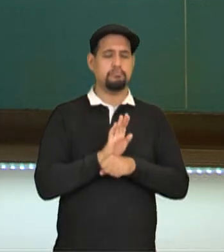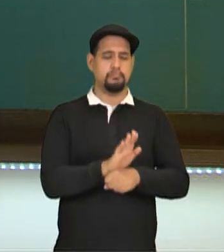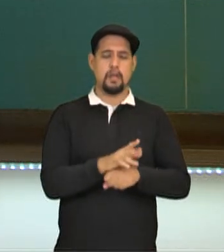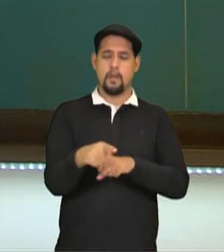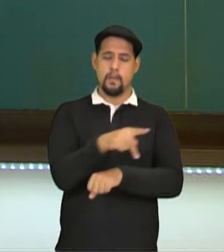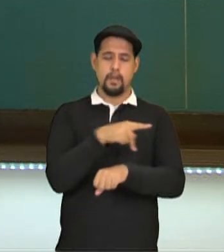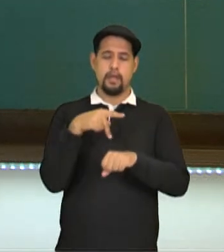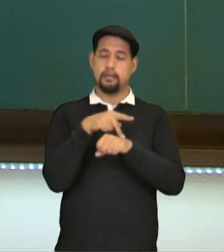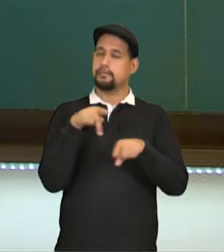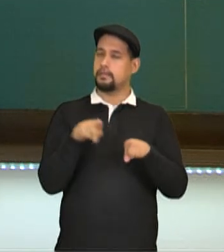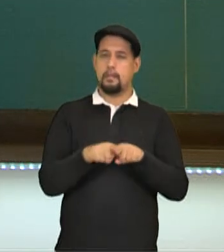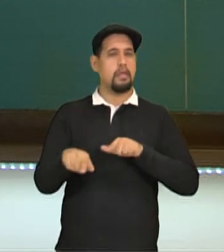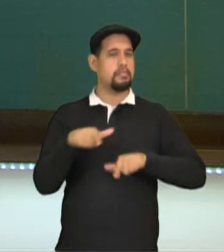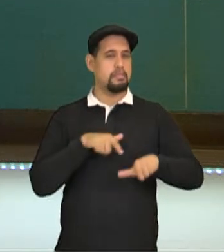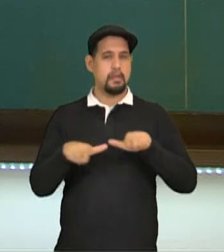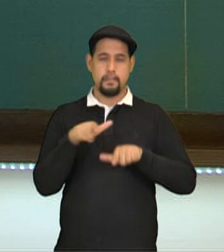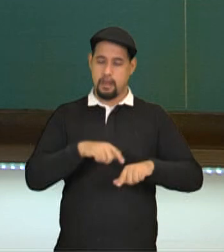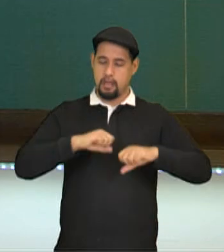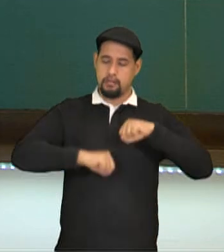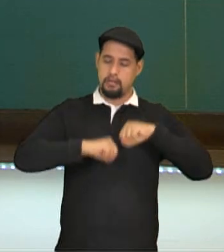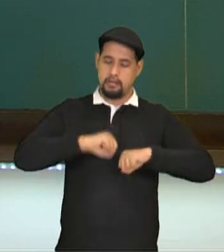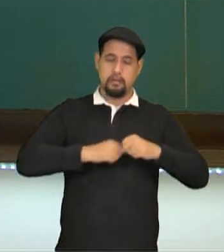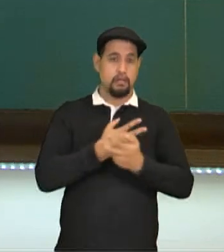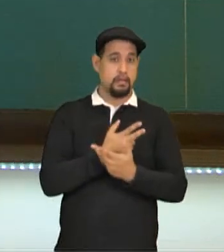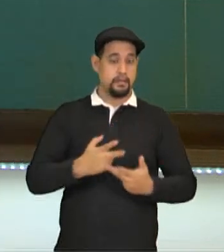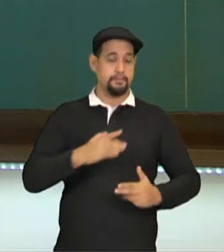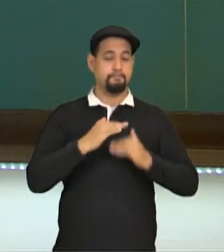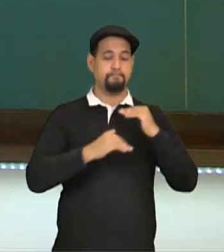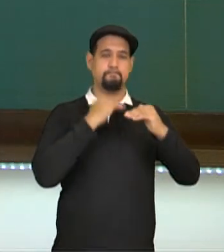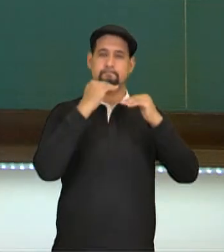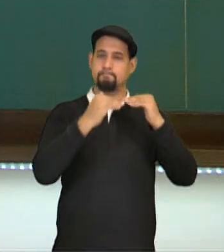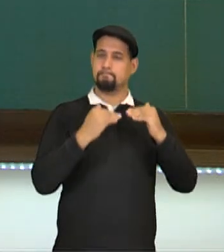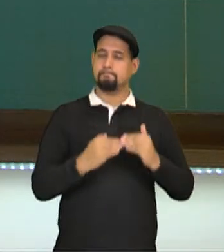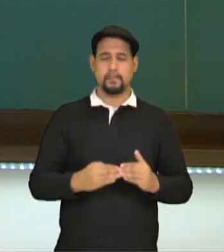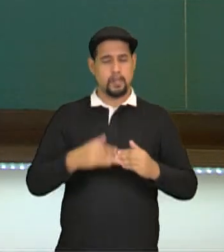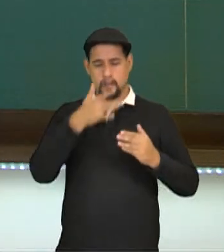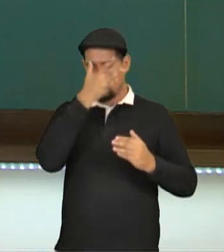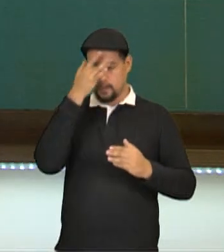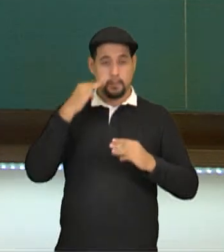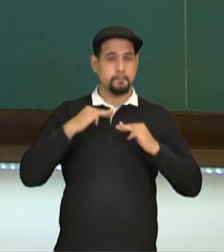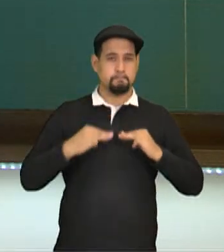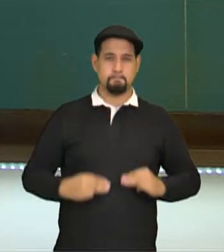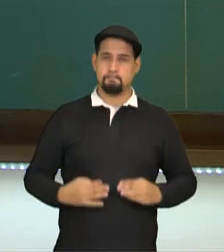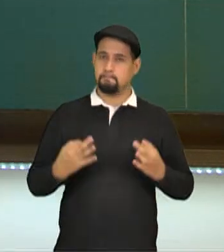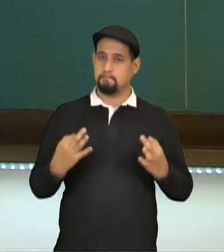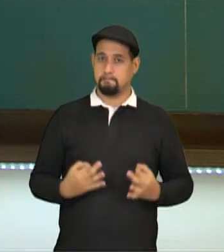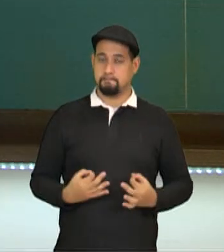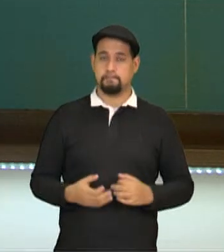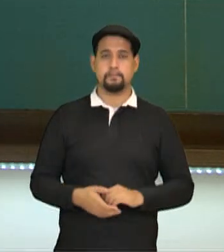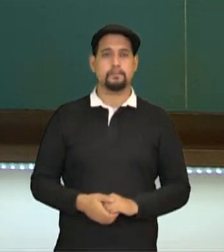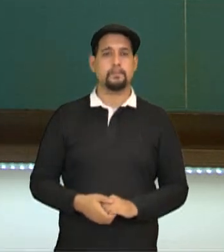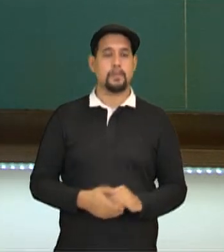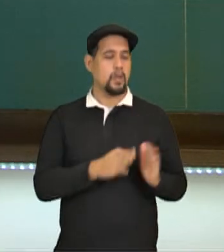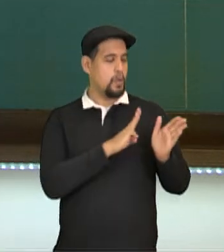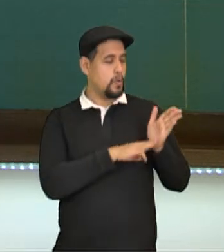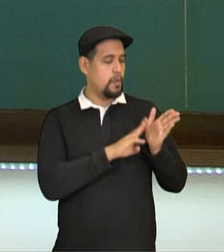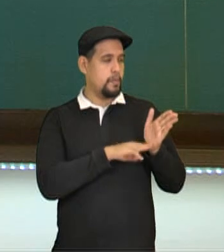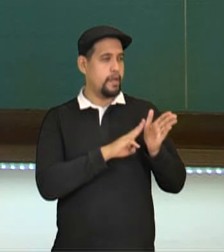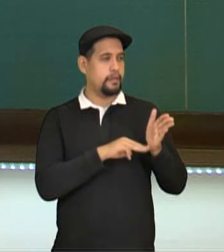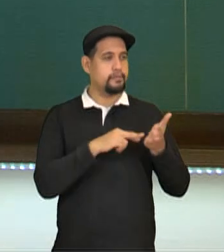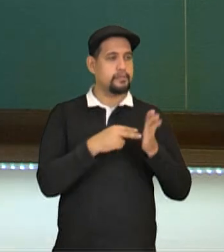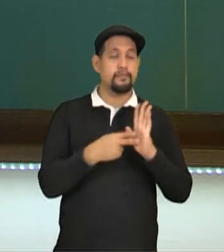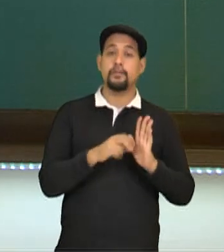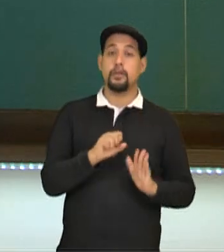e também ao trabalho, indústria, e desenvolver a moral dos cidadãos. Os métodos são